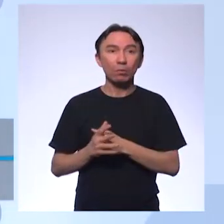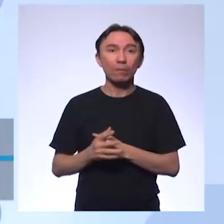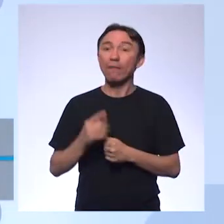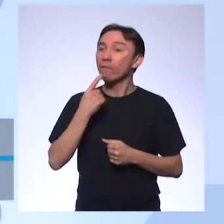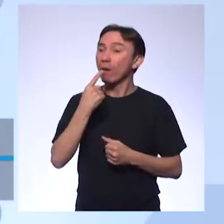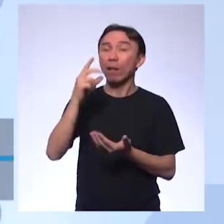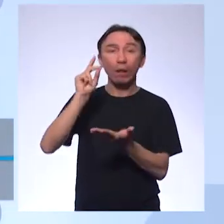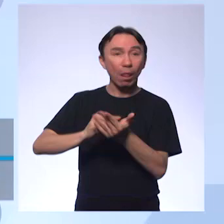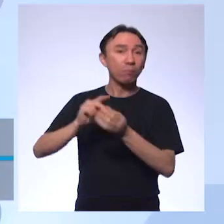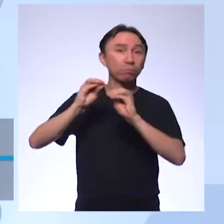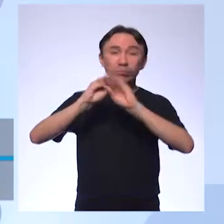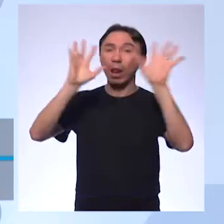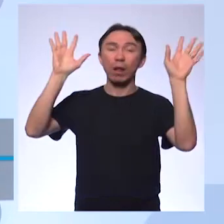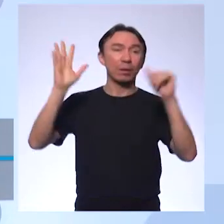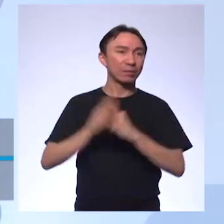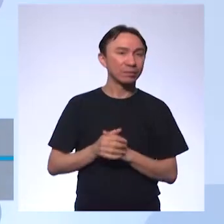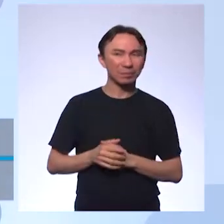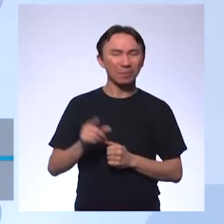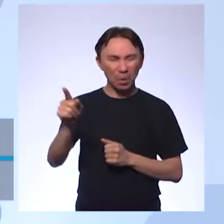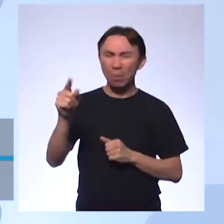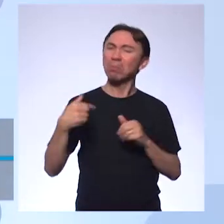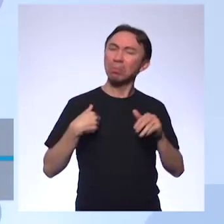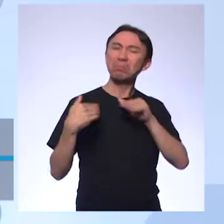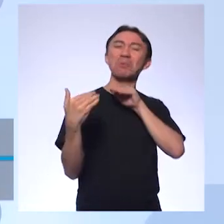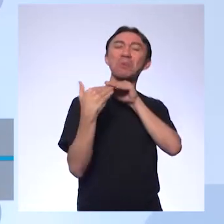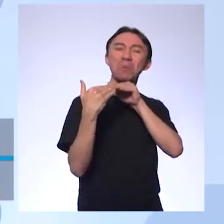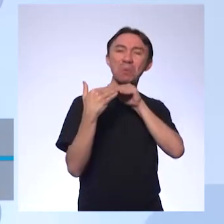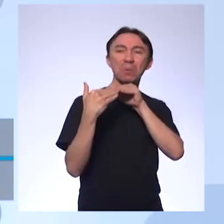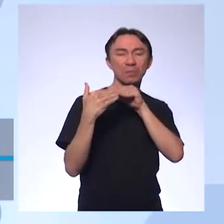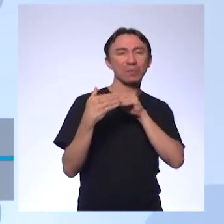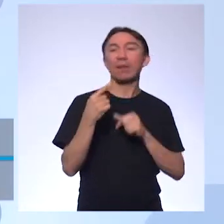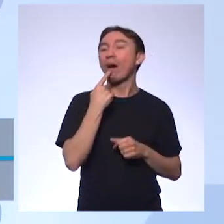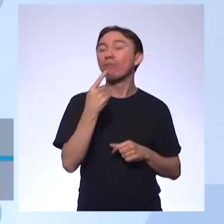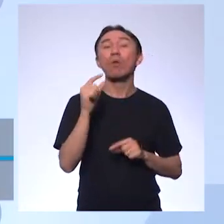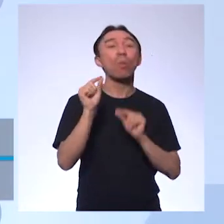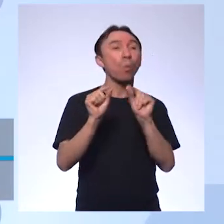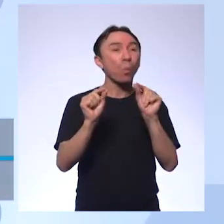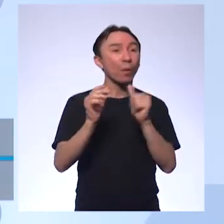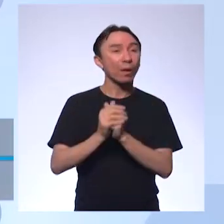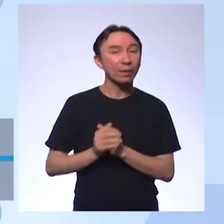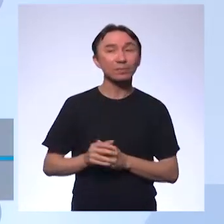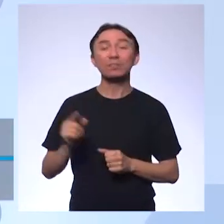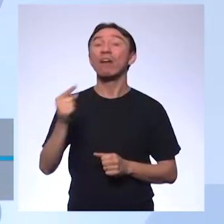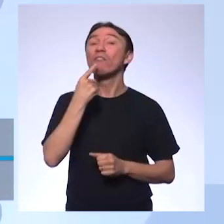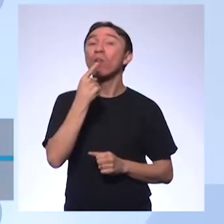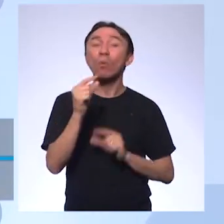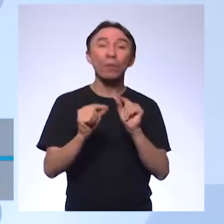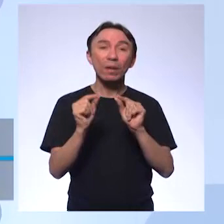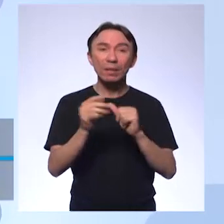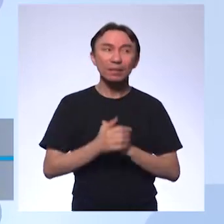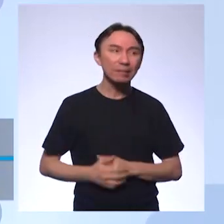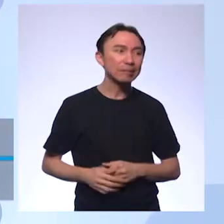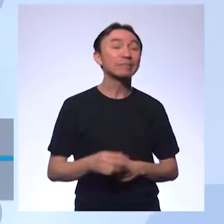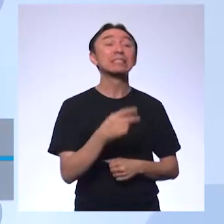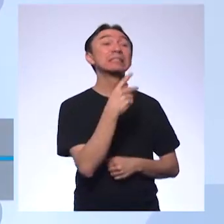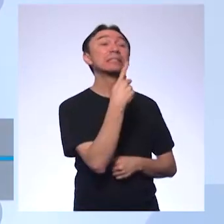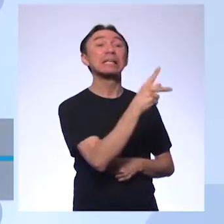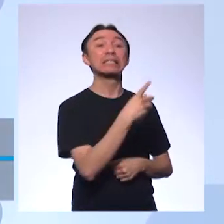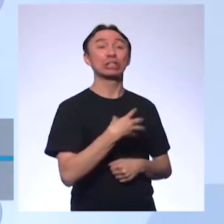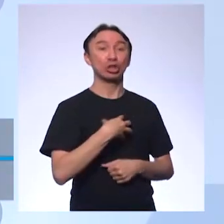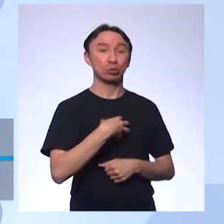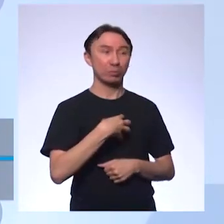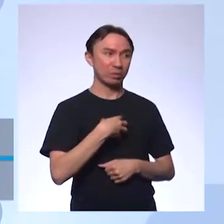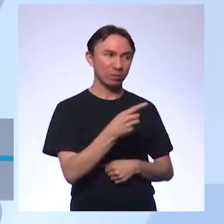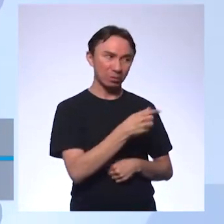bem, né? E eu concordo com a frase dela que relacionamento, aliás, responsabilidade afetiva é diferente